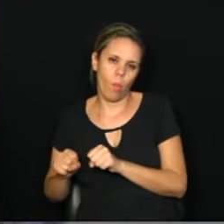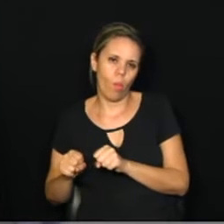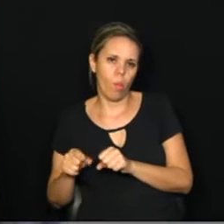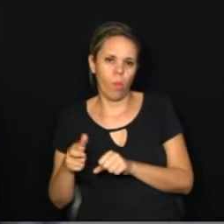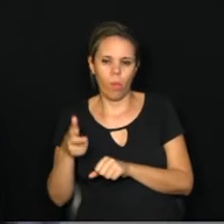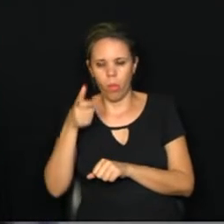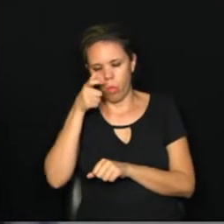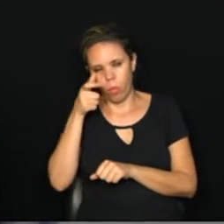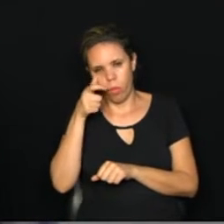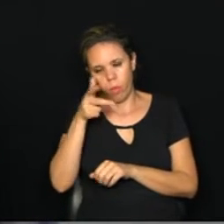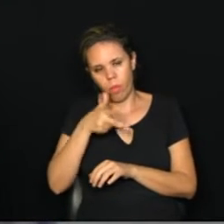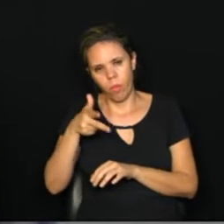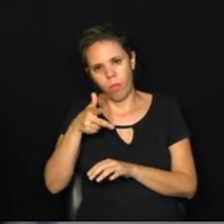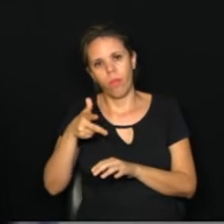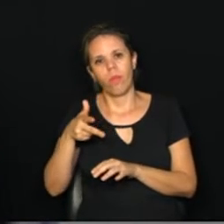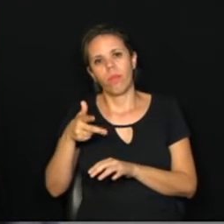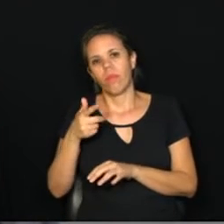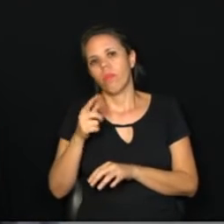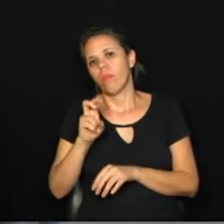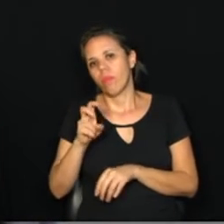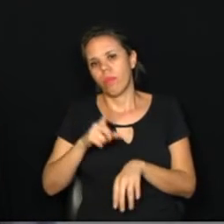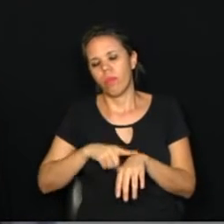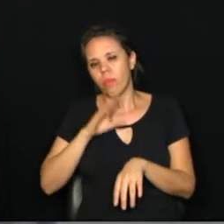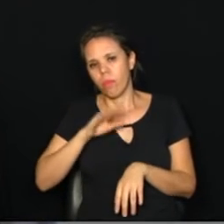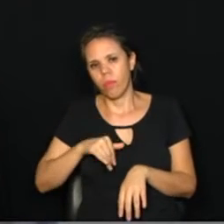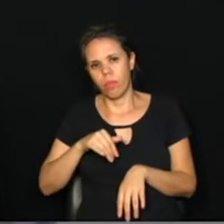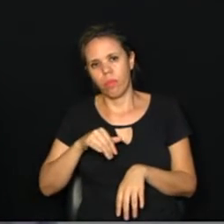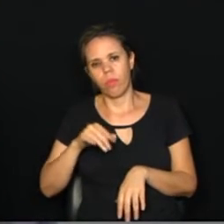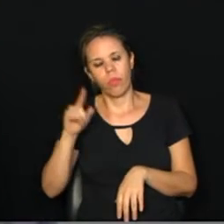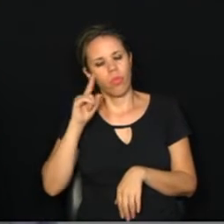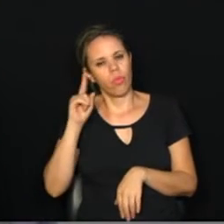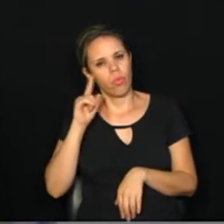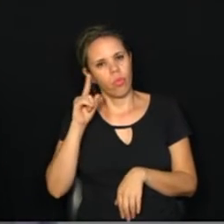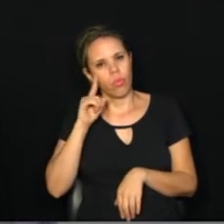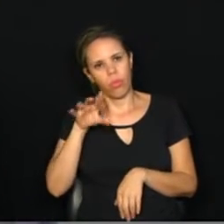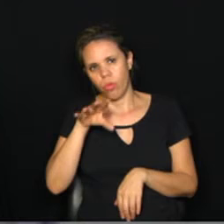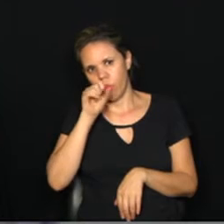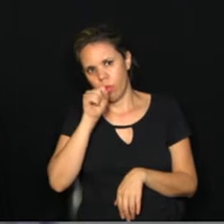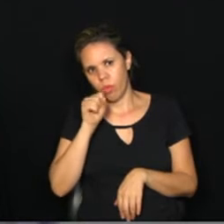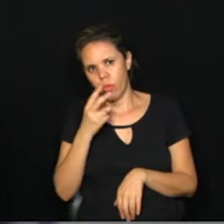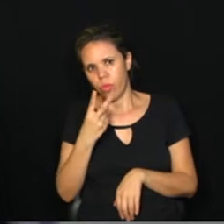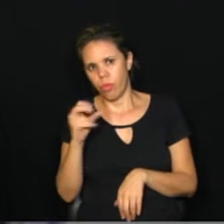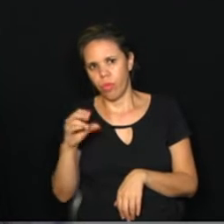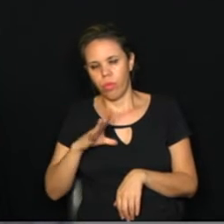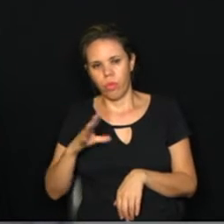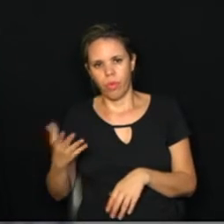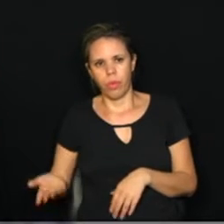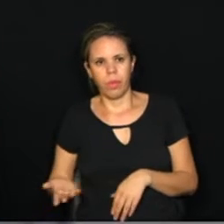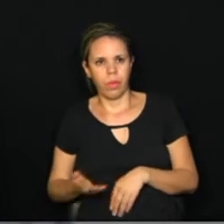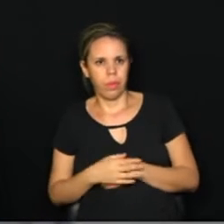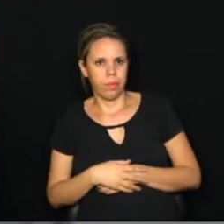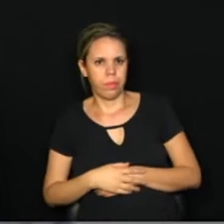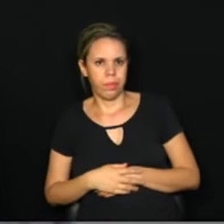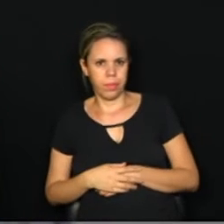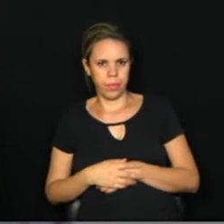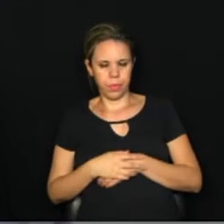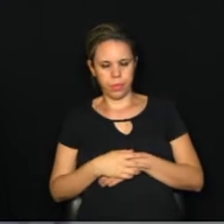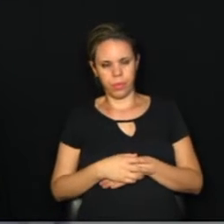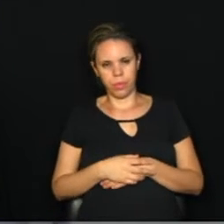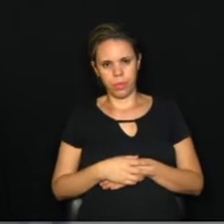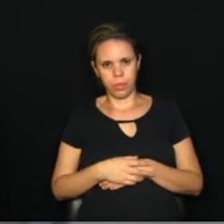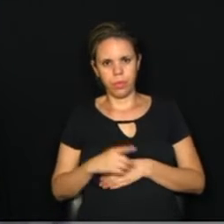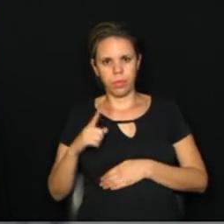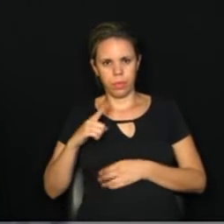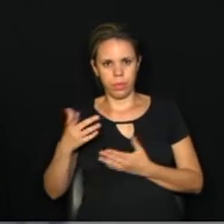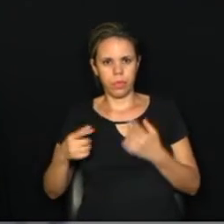diário, às 17 horas sai um mapa do índice de umidade relativa do ar de todos os 20 municípios, e aí temos